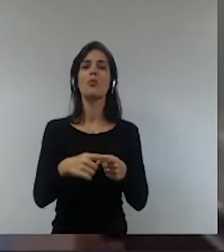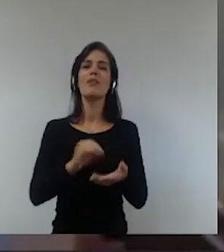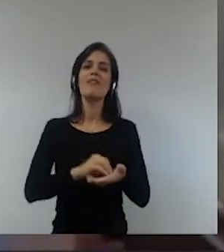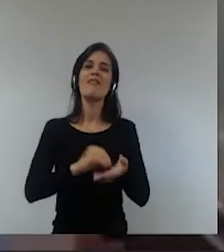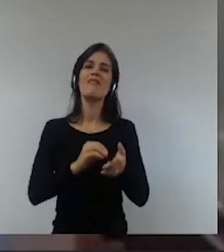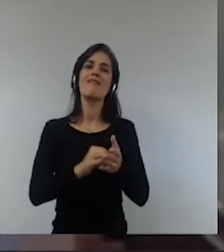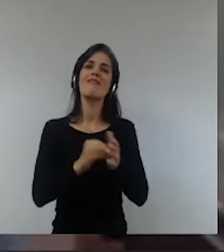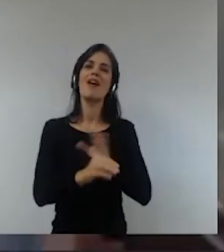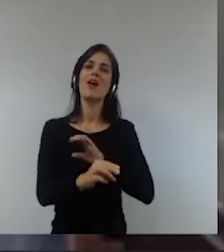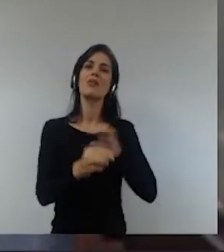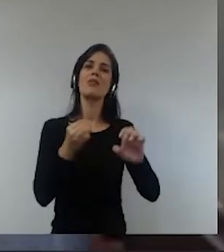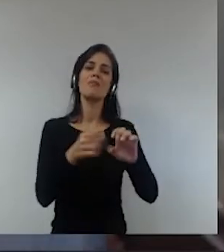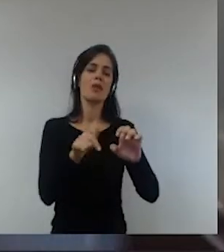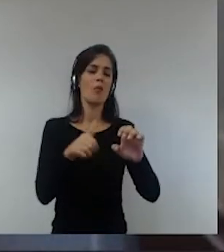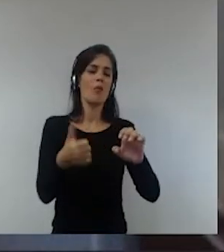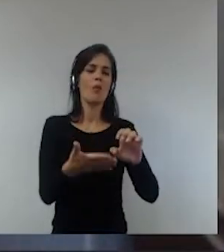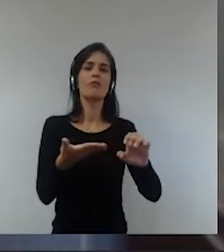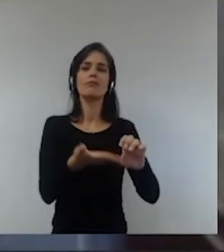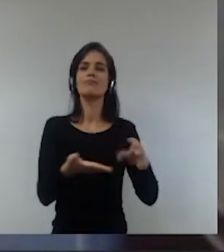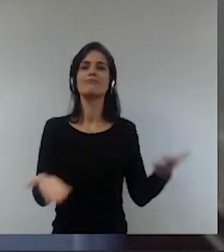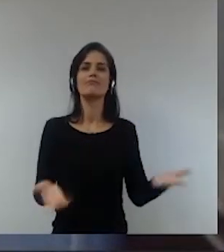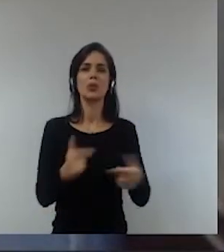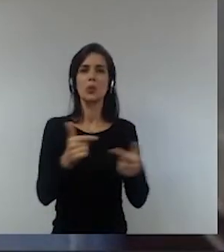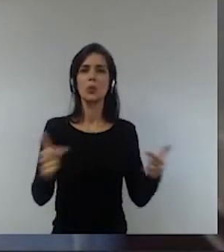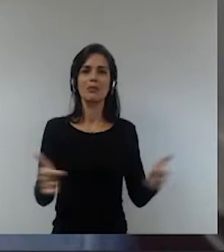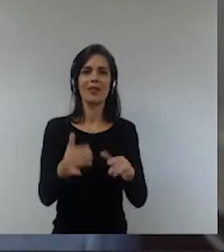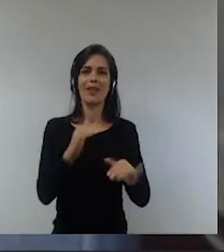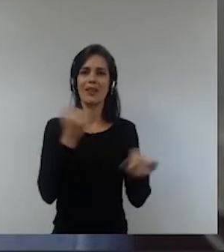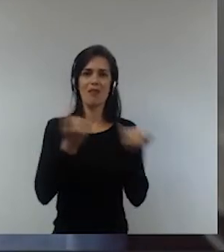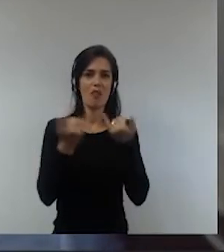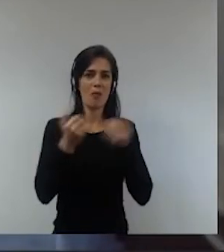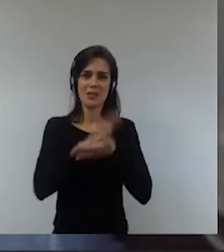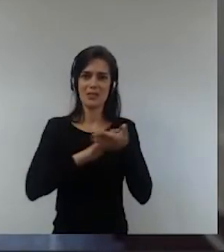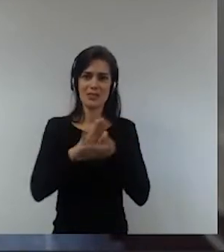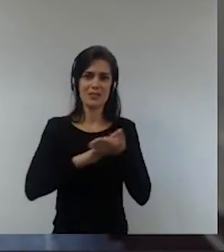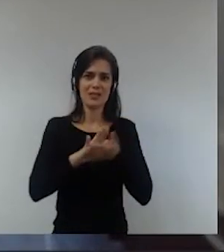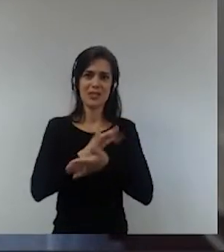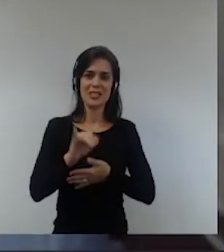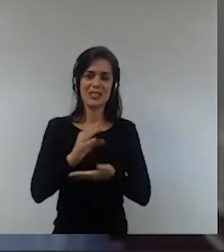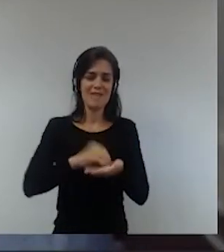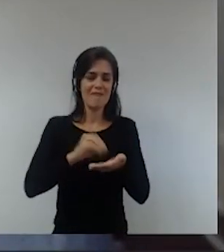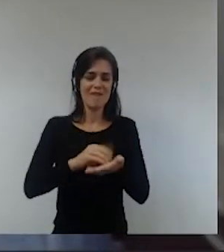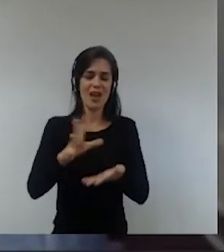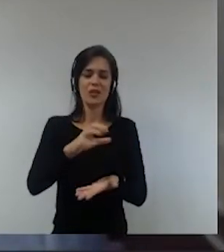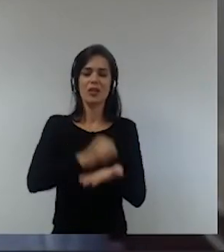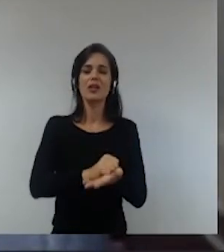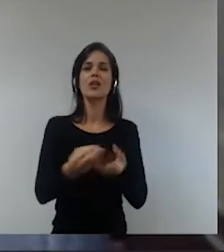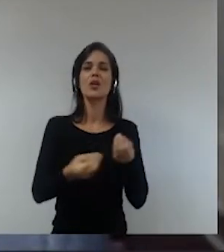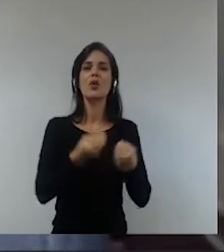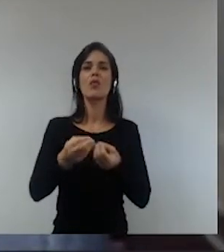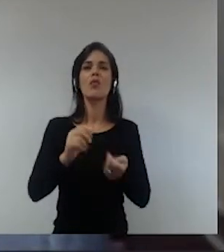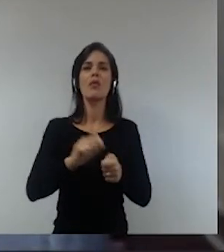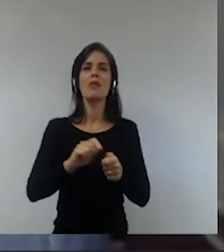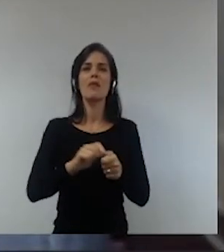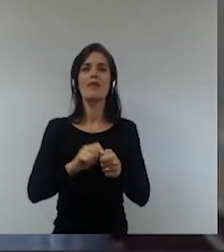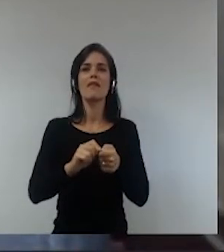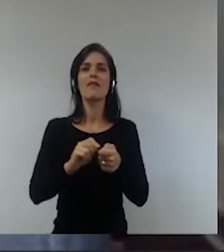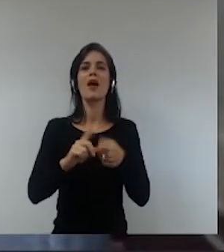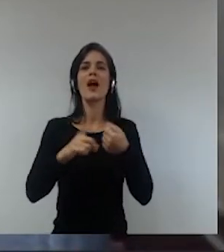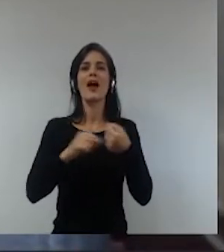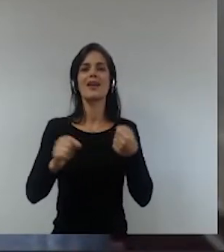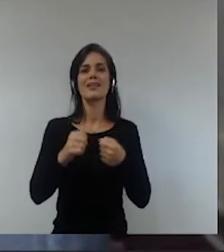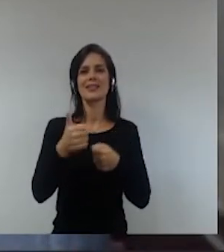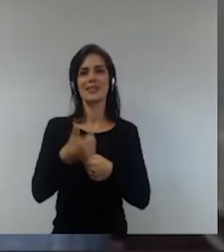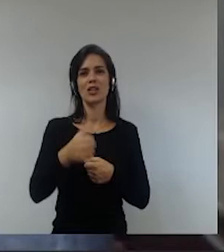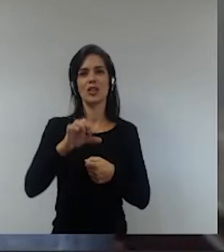inclusive, eletrônicos. Mas o que pode ser feito? Na ausência desse cadastro, e diz, então, o artigo 196